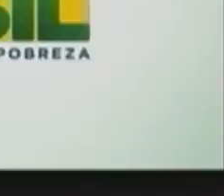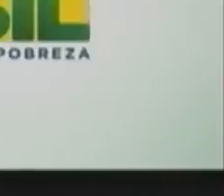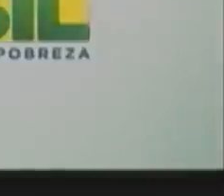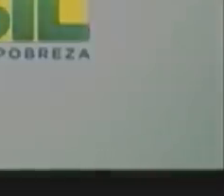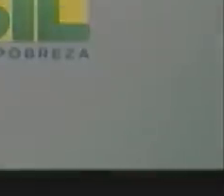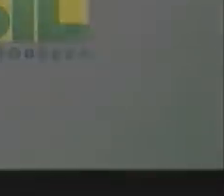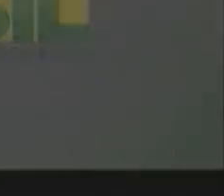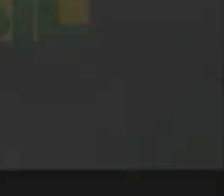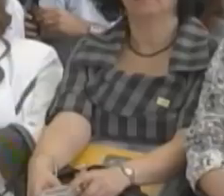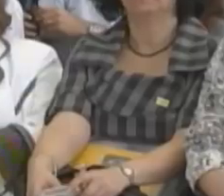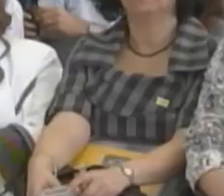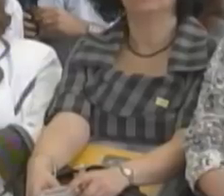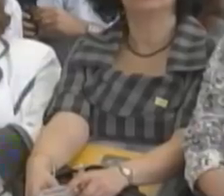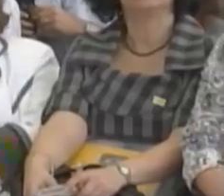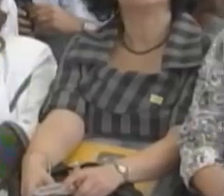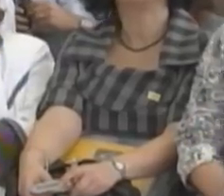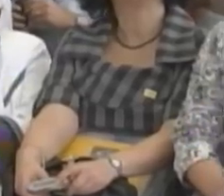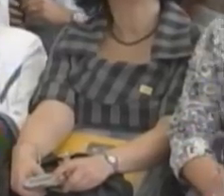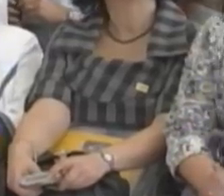sem pobreza.